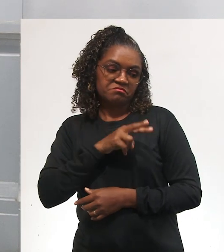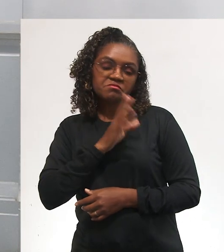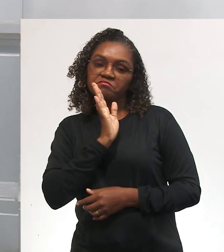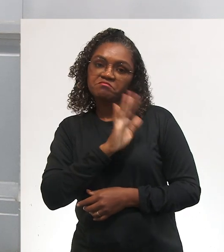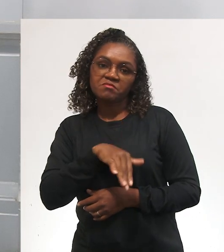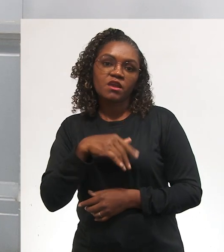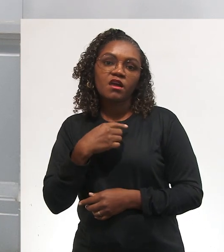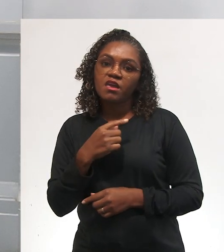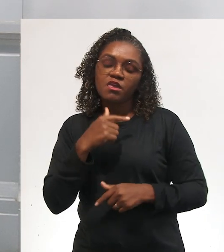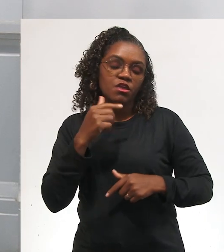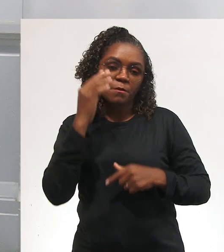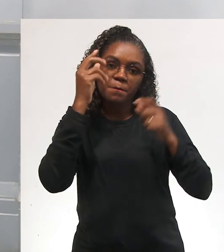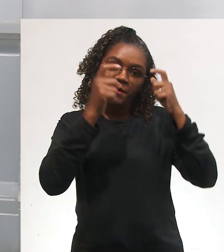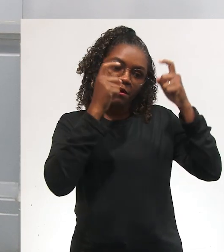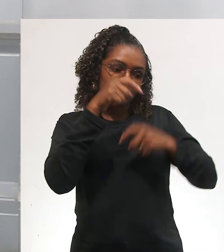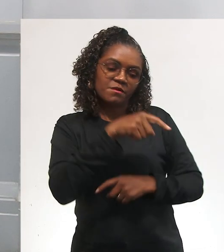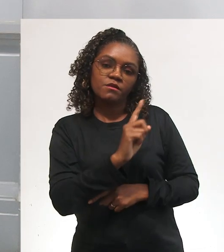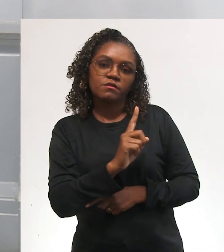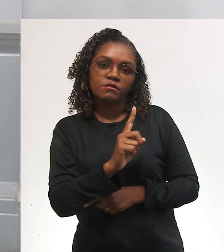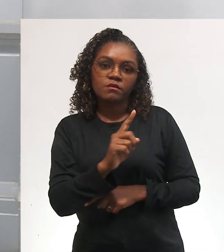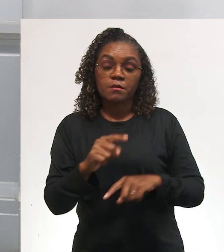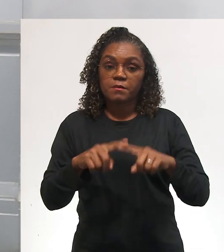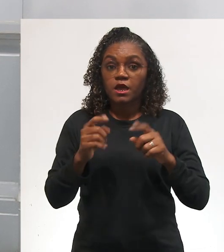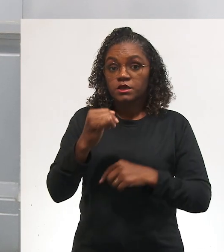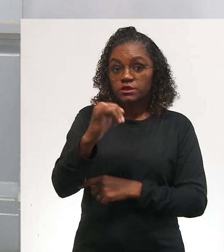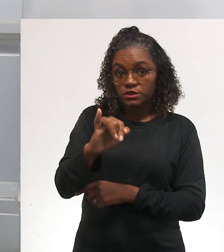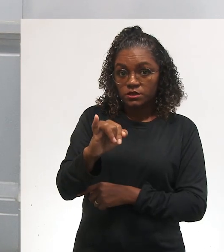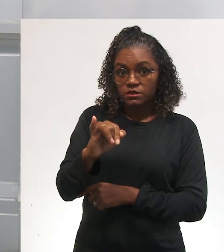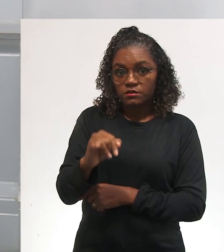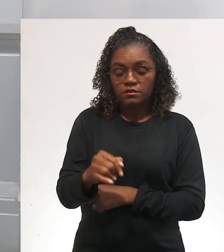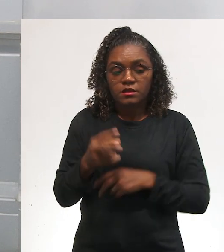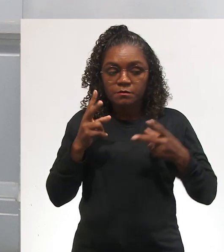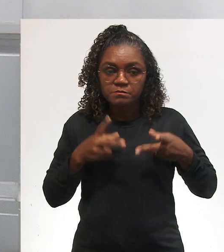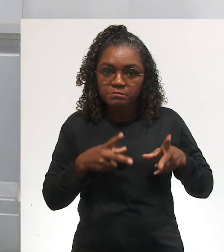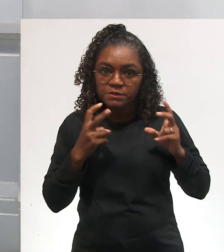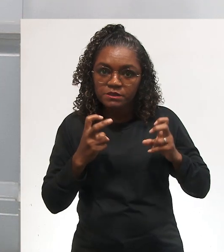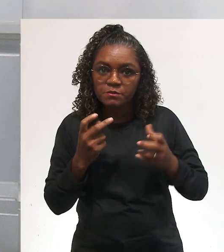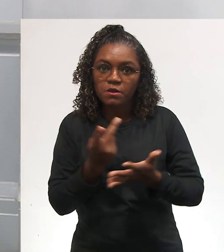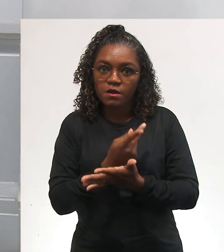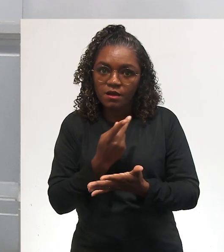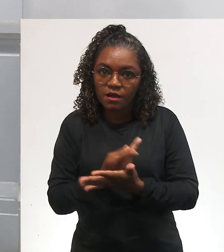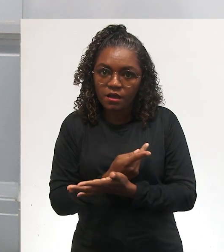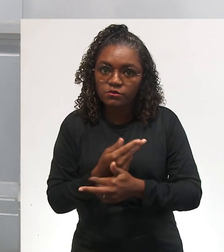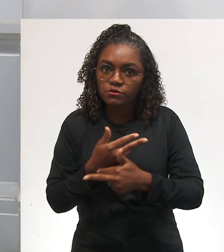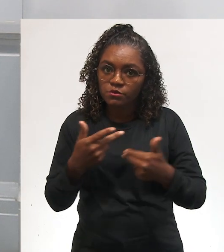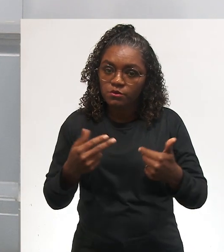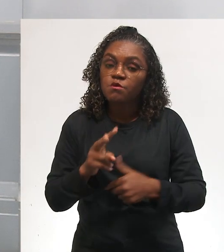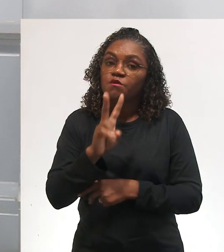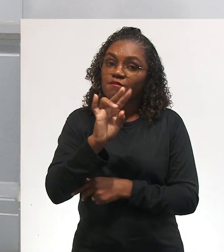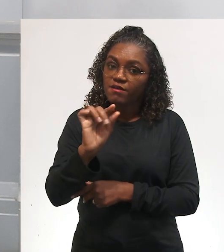viu que algo está acontecendo errado lá atrás, consequentemente vai vir